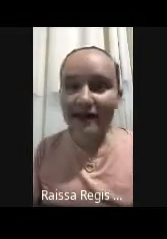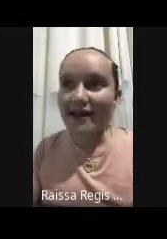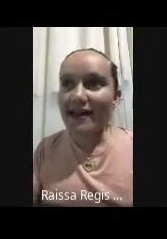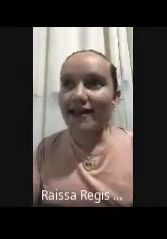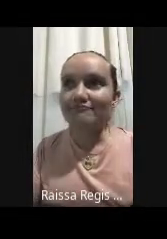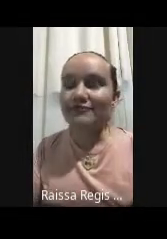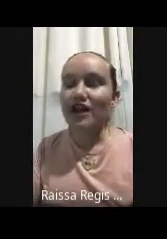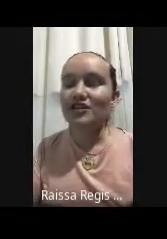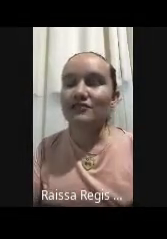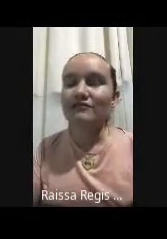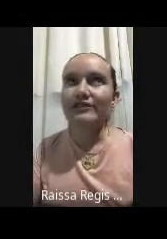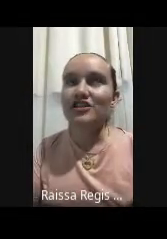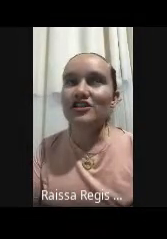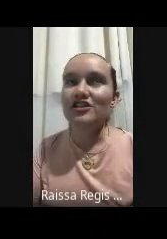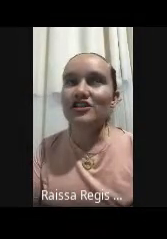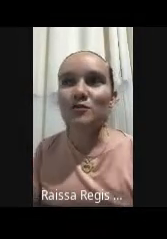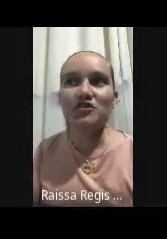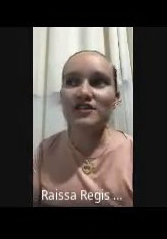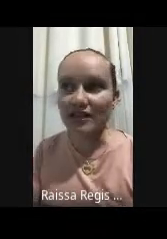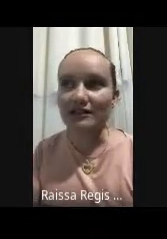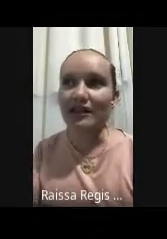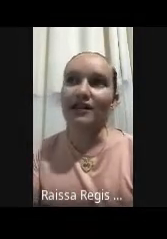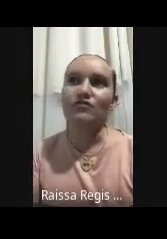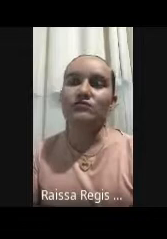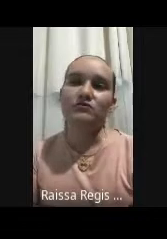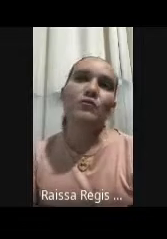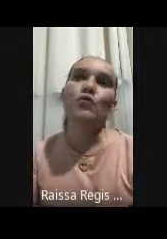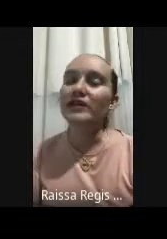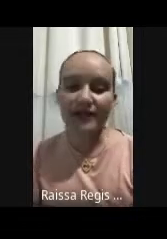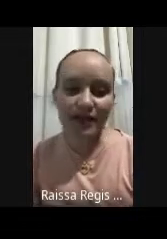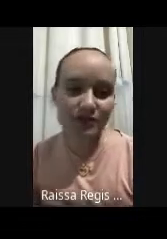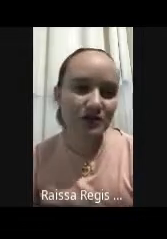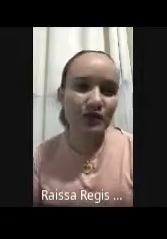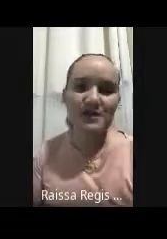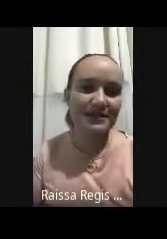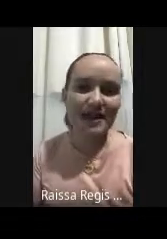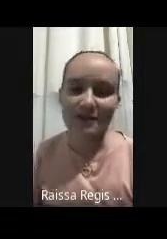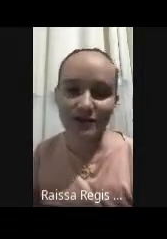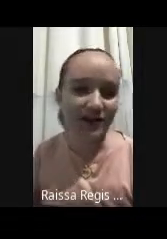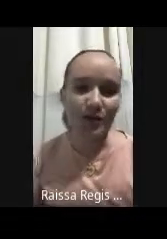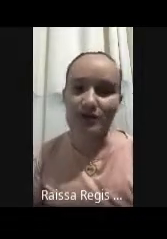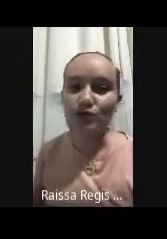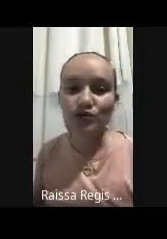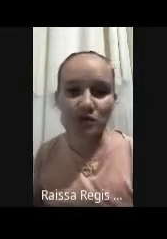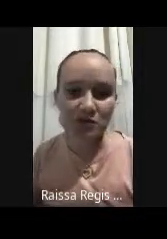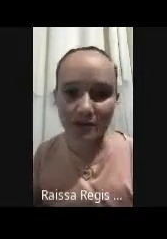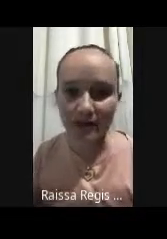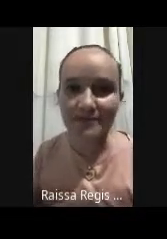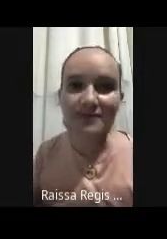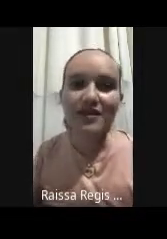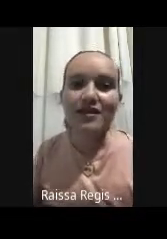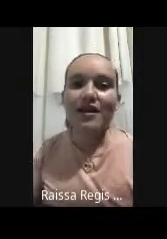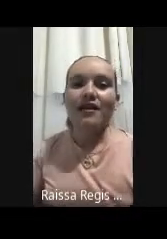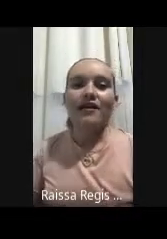Assim, a gente tem vários tipos de escrita, né? No mundo inteiro, se você for pesquisar mais, você vai encontrar outros tipos